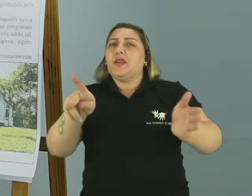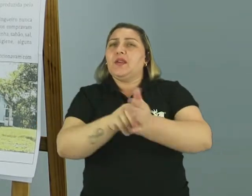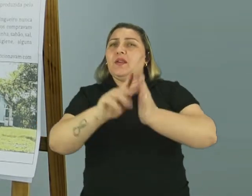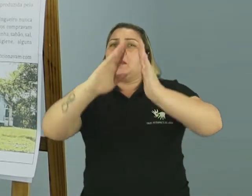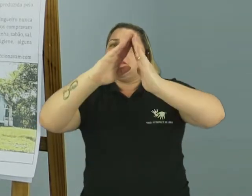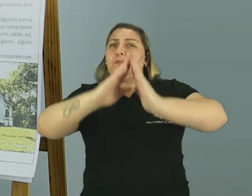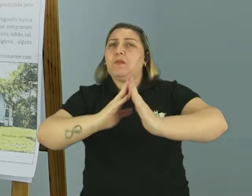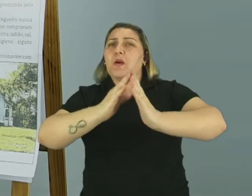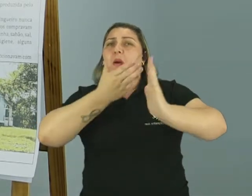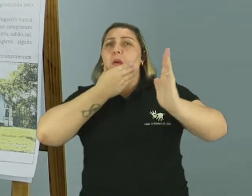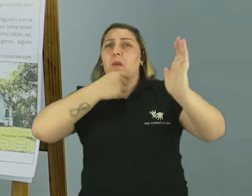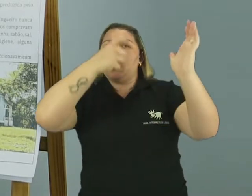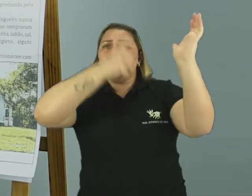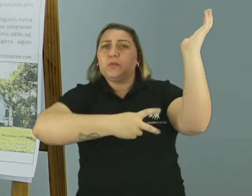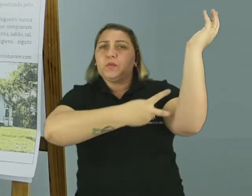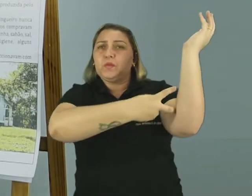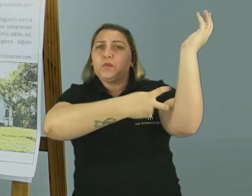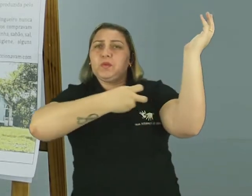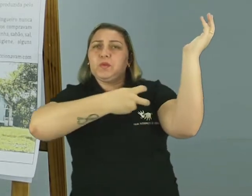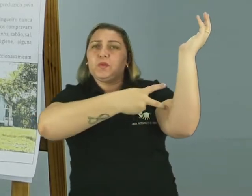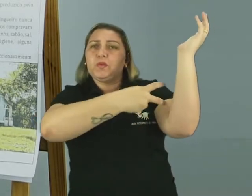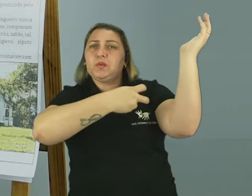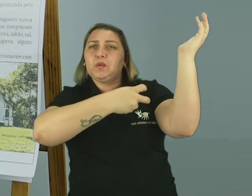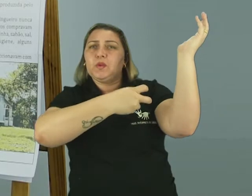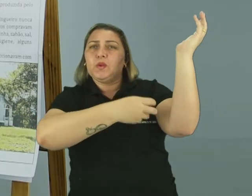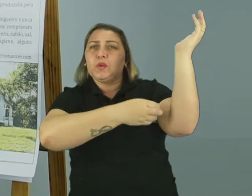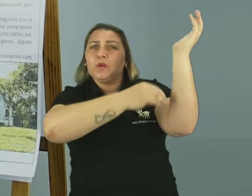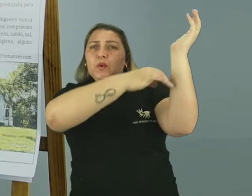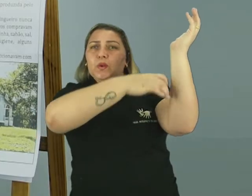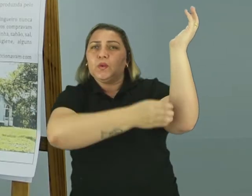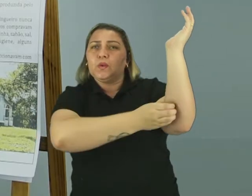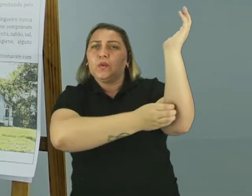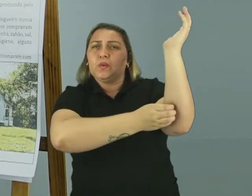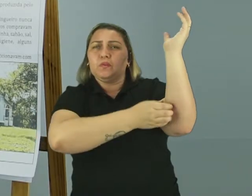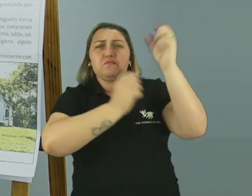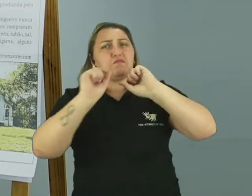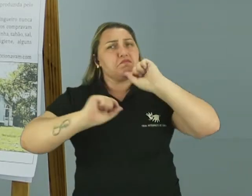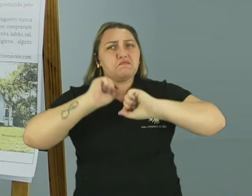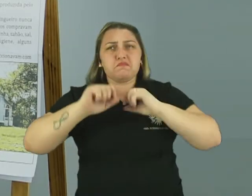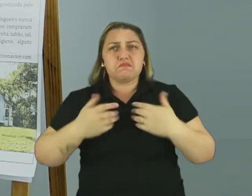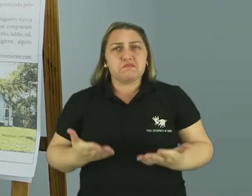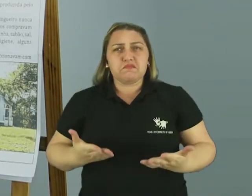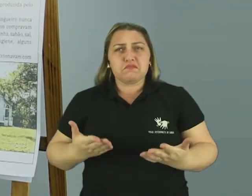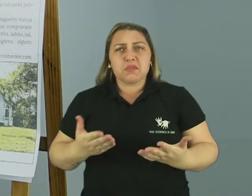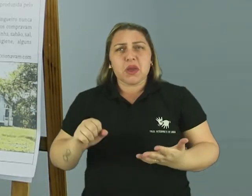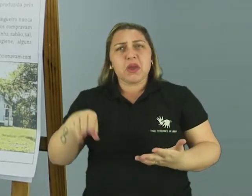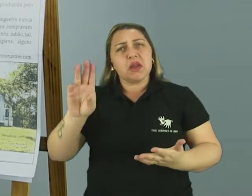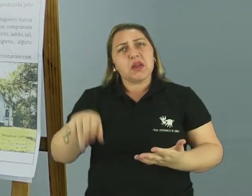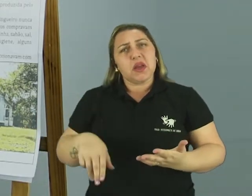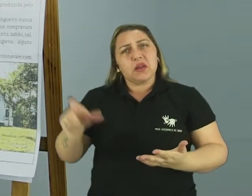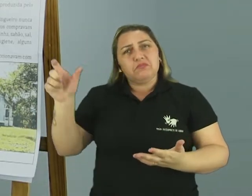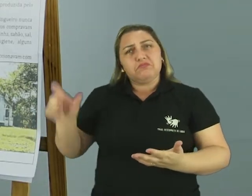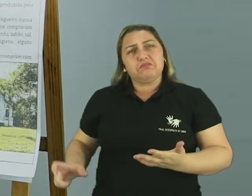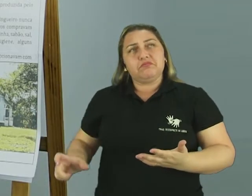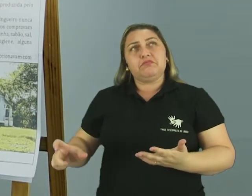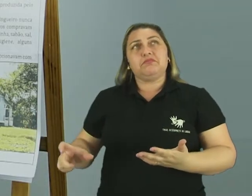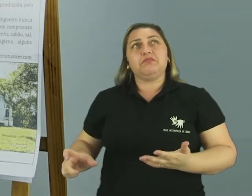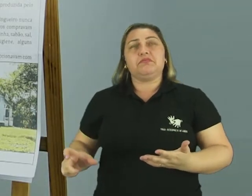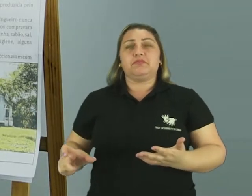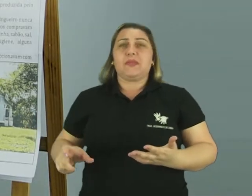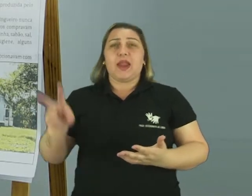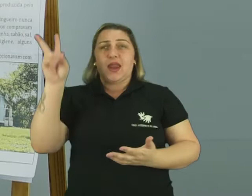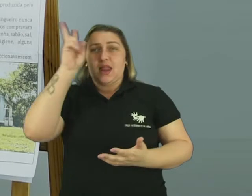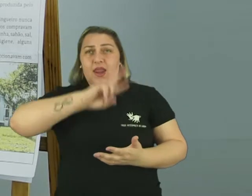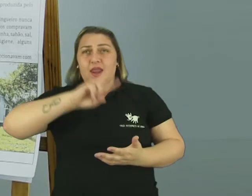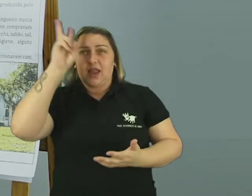seringueiros. Os seringueiros viviam ali. Ah, professor, quem é isso? Quem são os seringueiros? Os seringueiros,